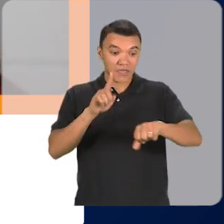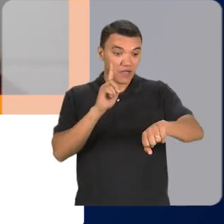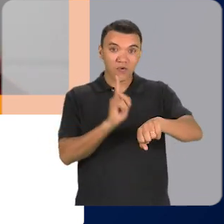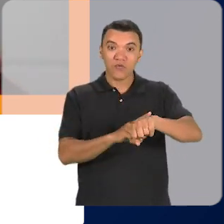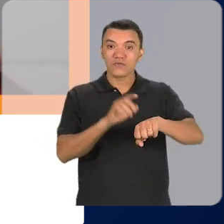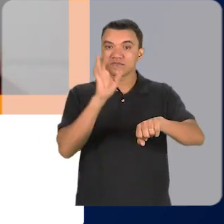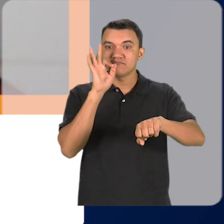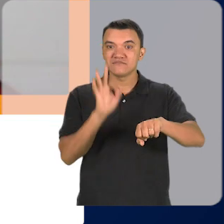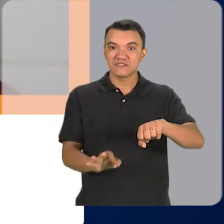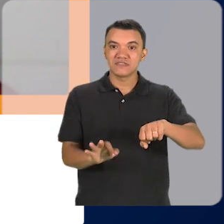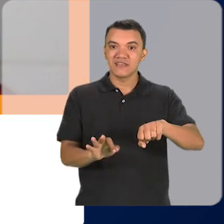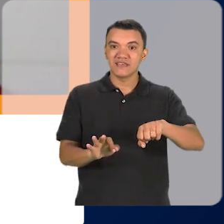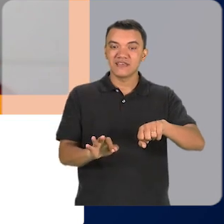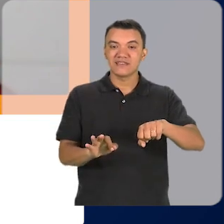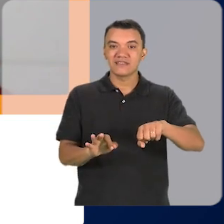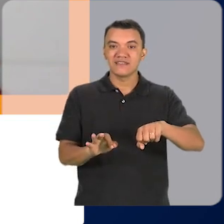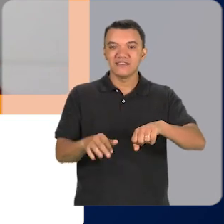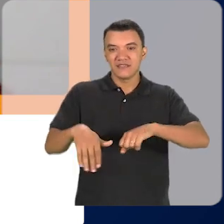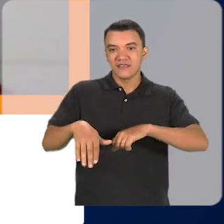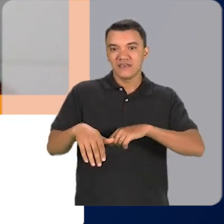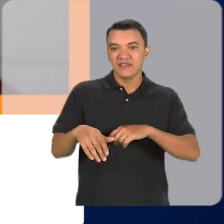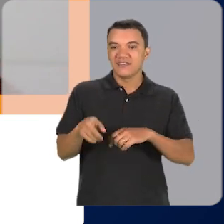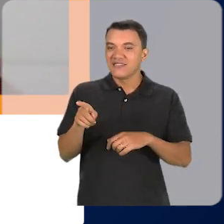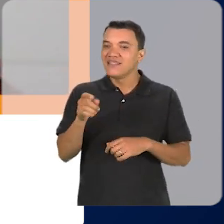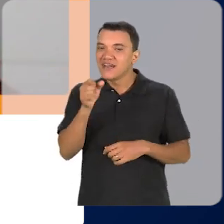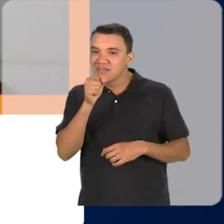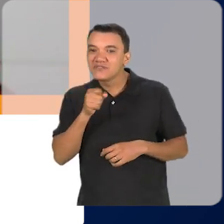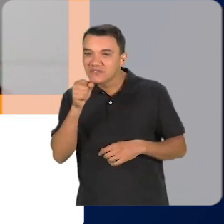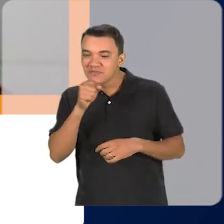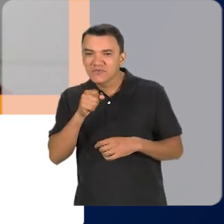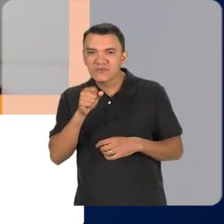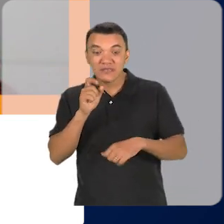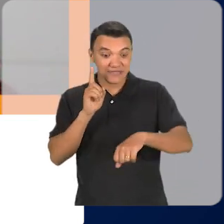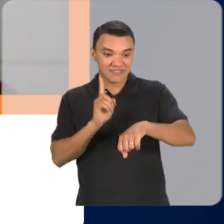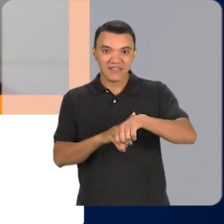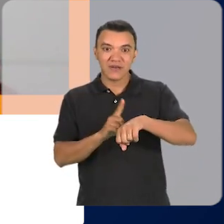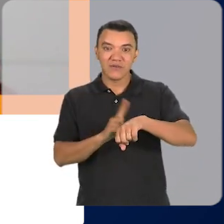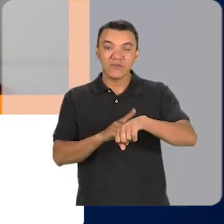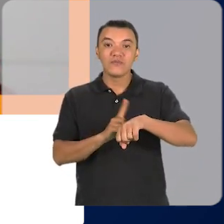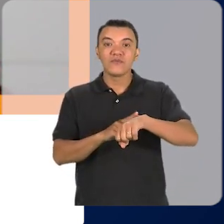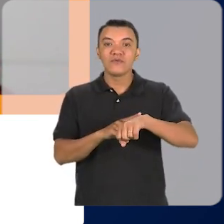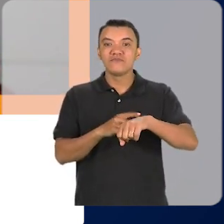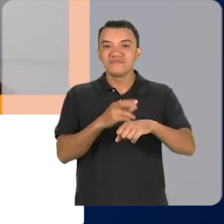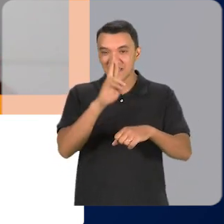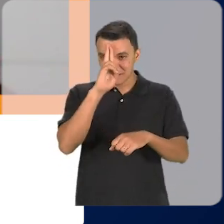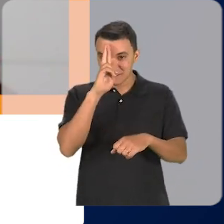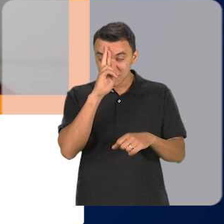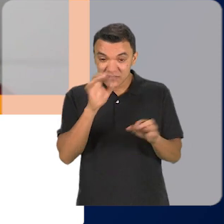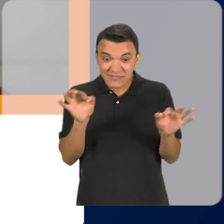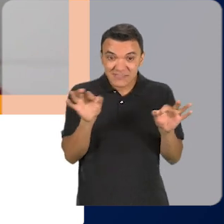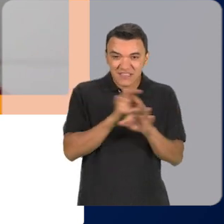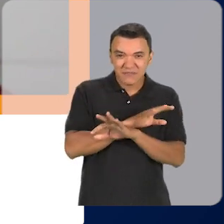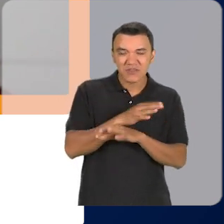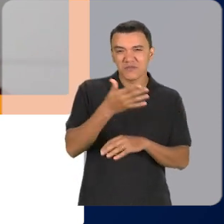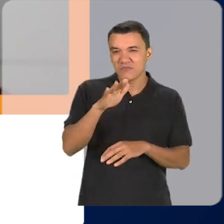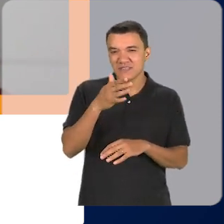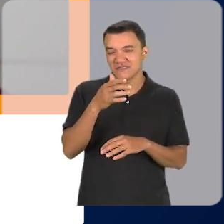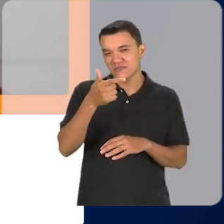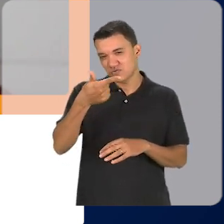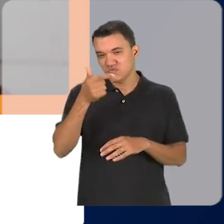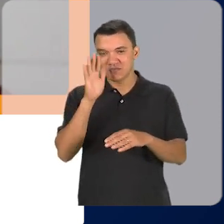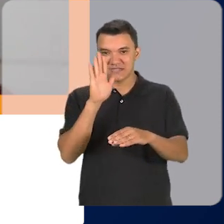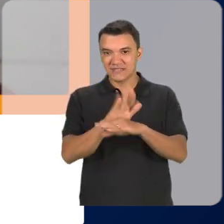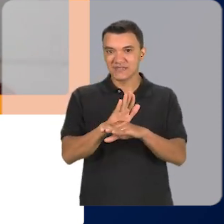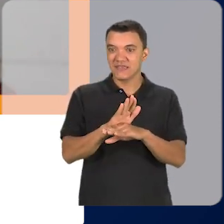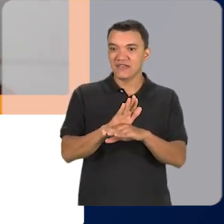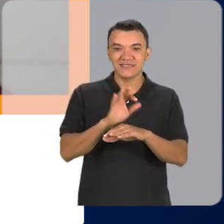eles passavam. O sorveteiro era muito marcante para mim, exatamente por conta dele passar logo após o almoço, em torno das 14 horas,